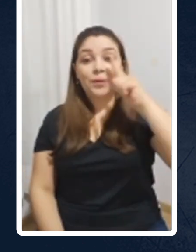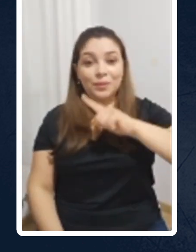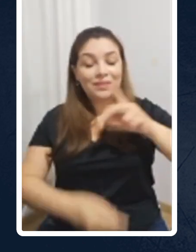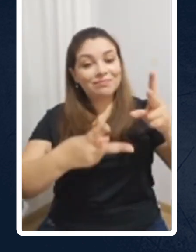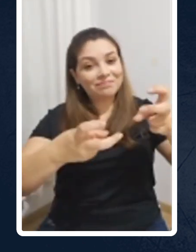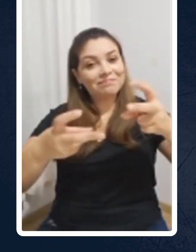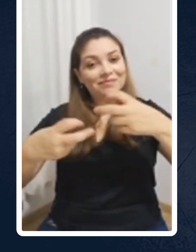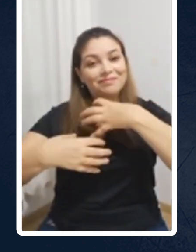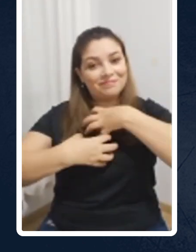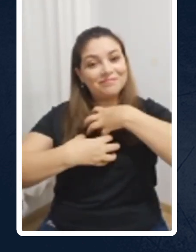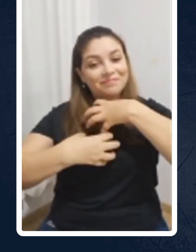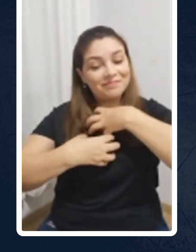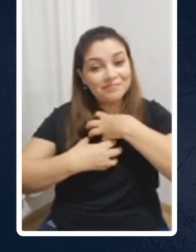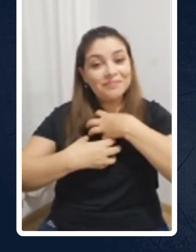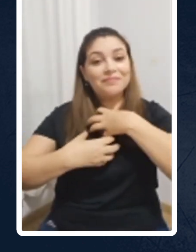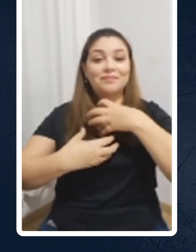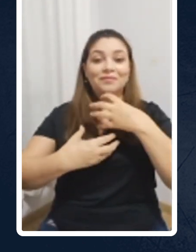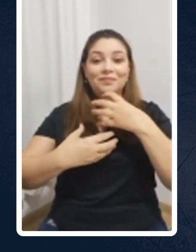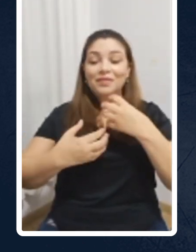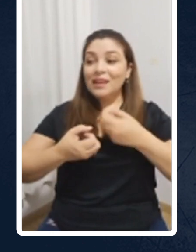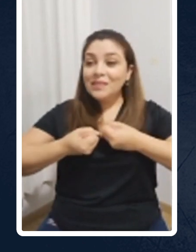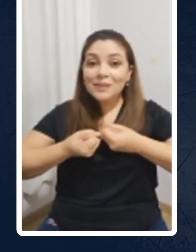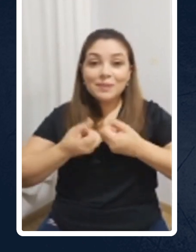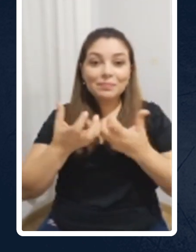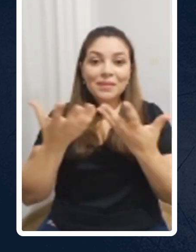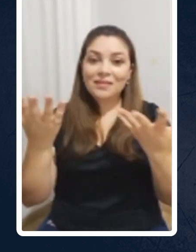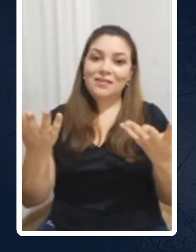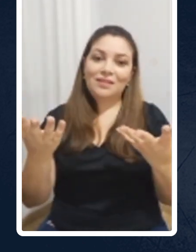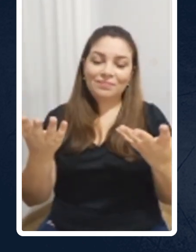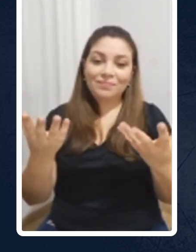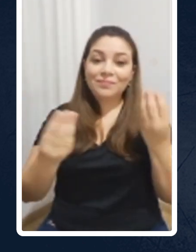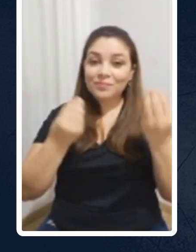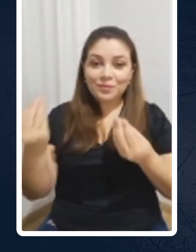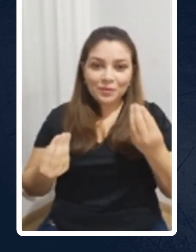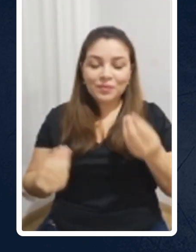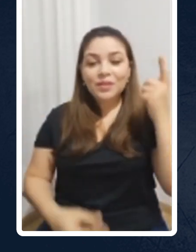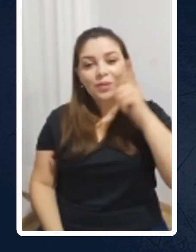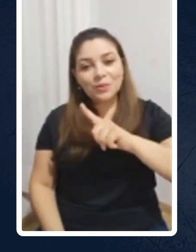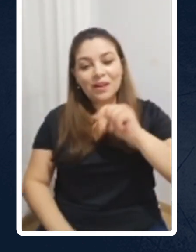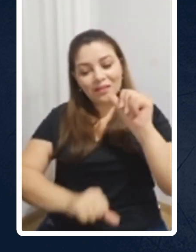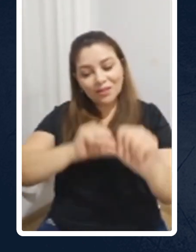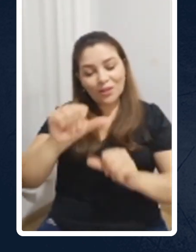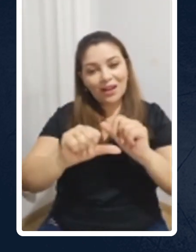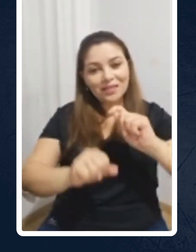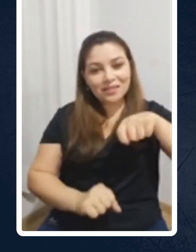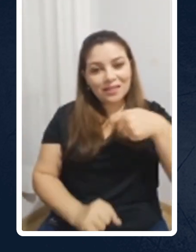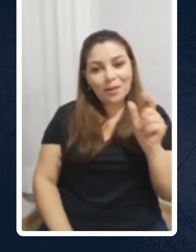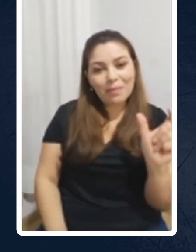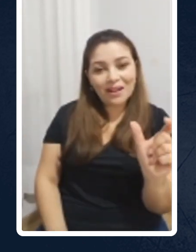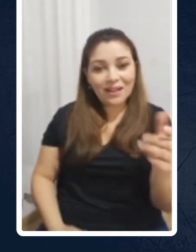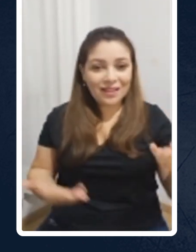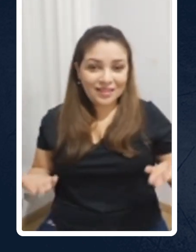ele aprende a expressar a sua emoção e depois ele troca aquele sinal por uma palavra.